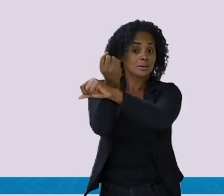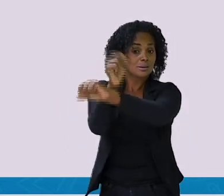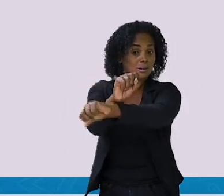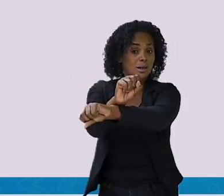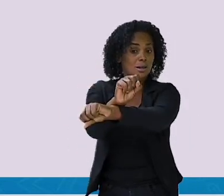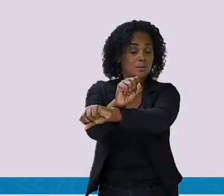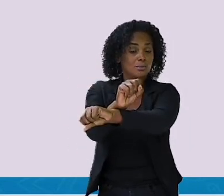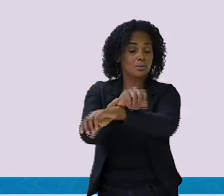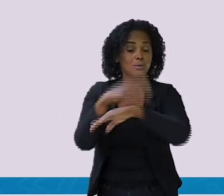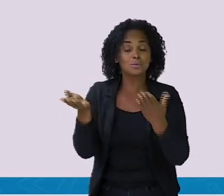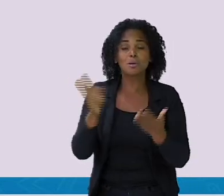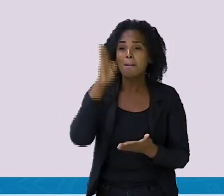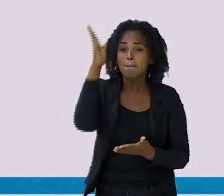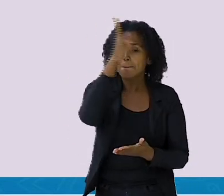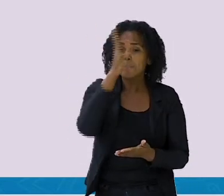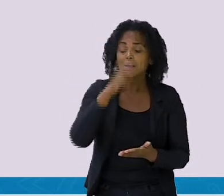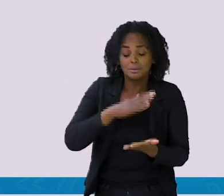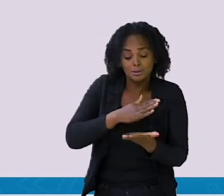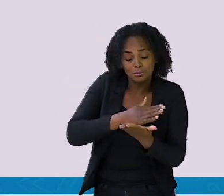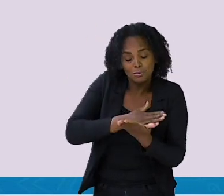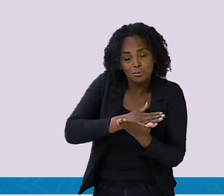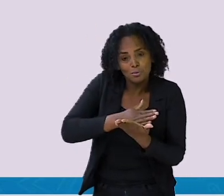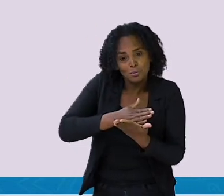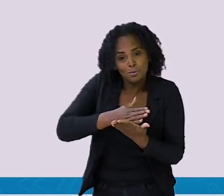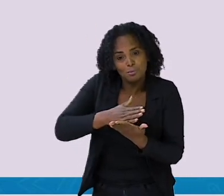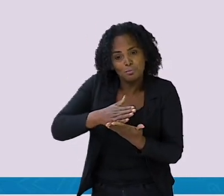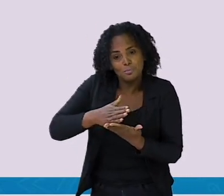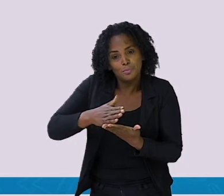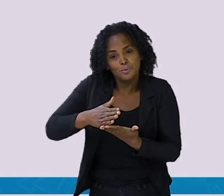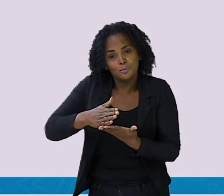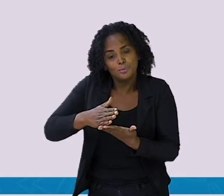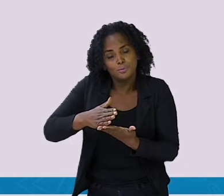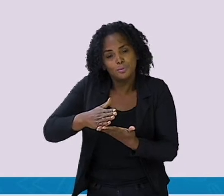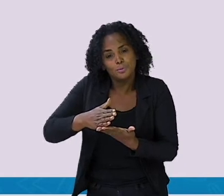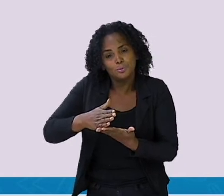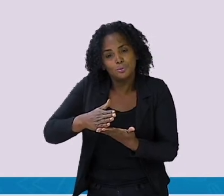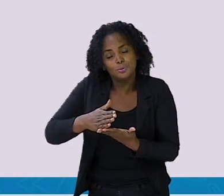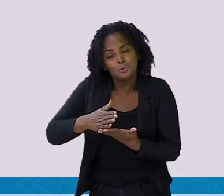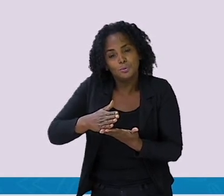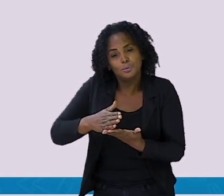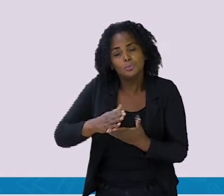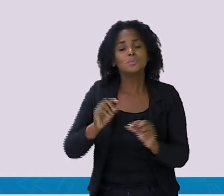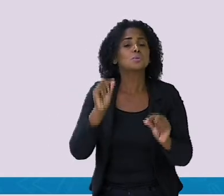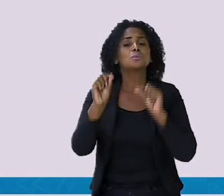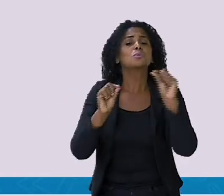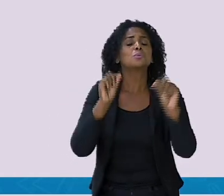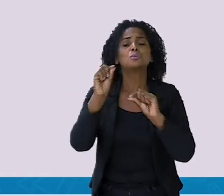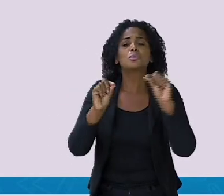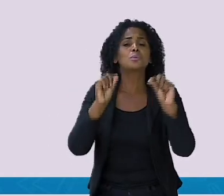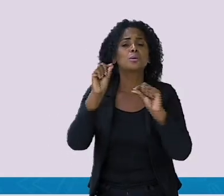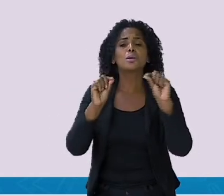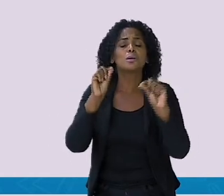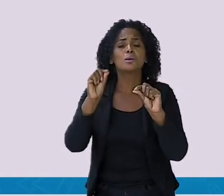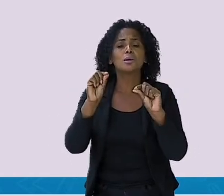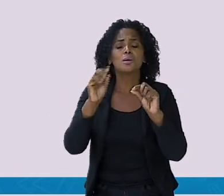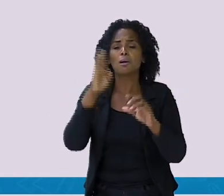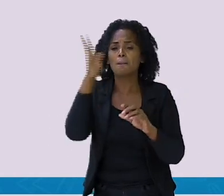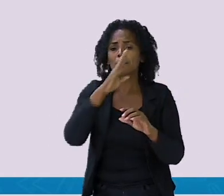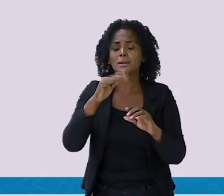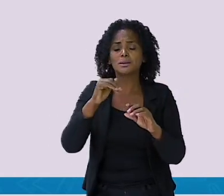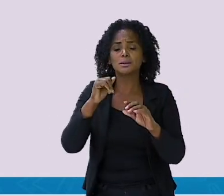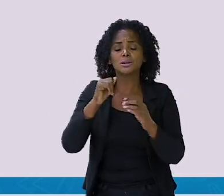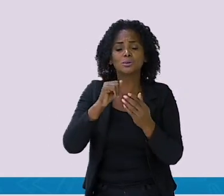seu povo, os afro-brasileiros, e que foram escravos na época em